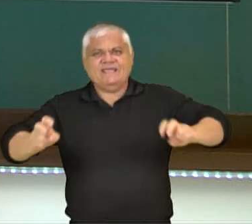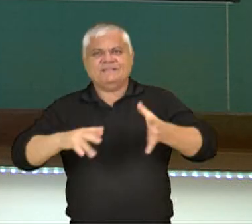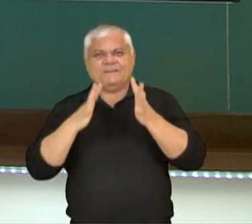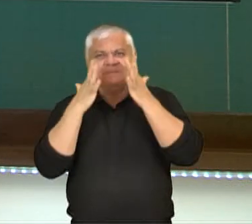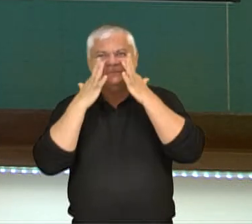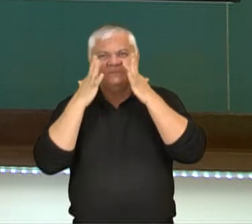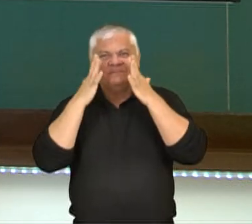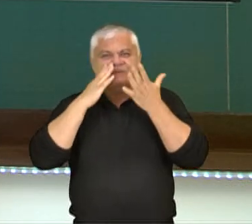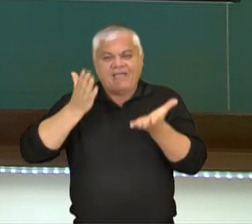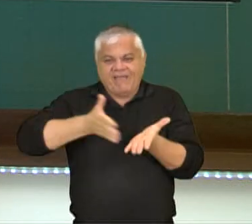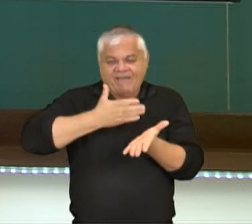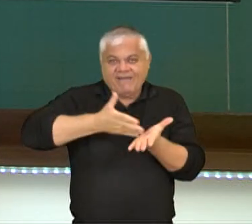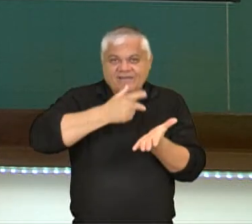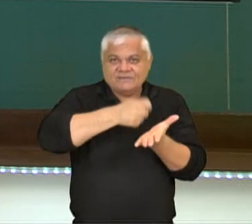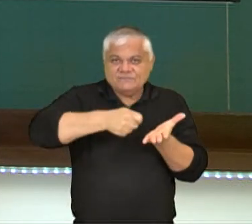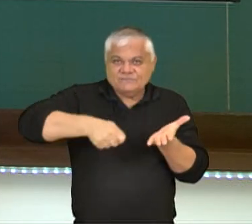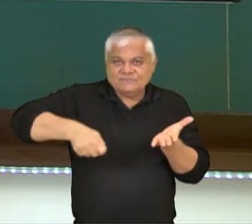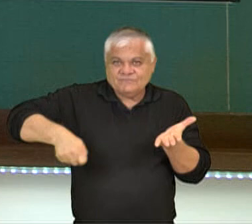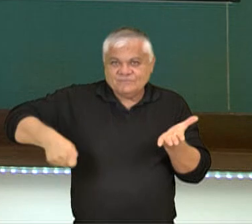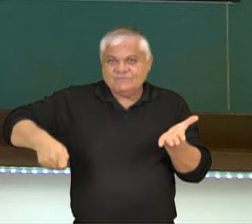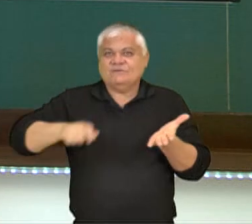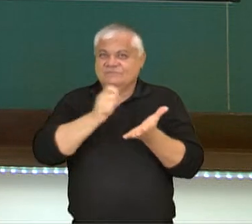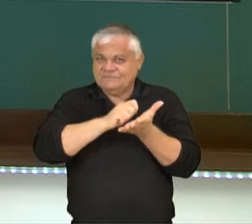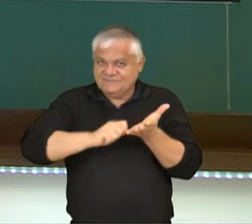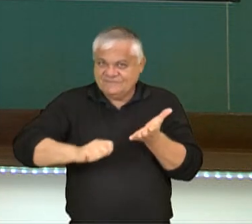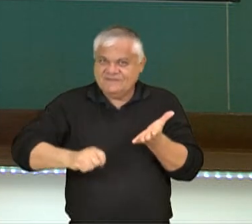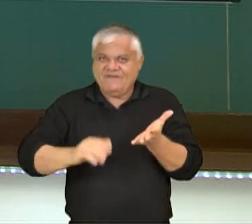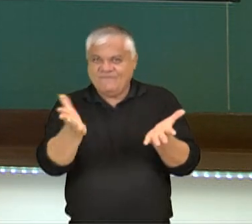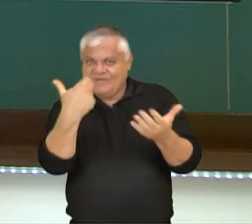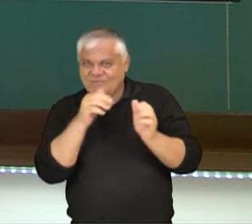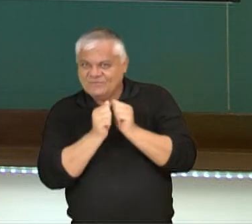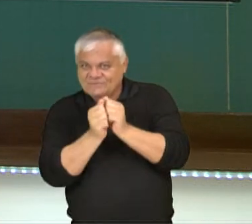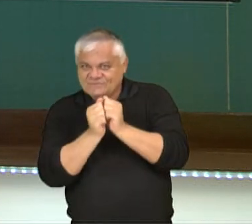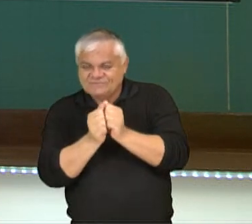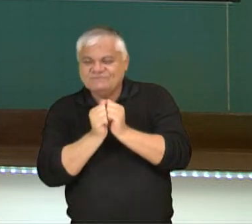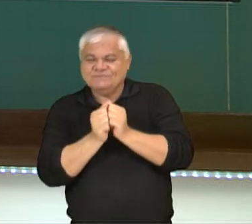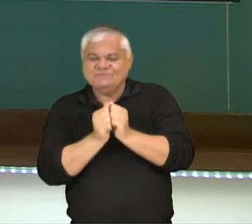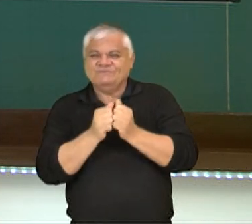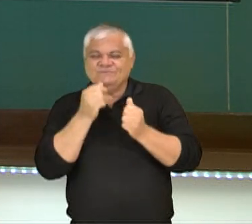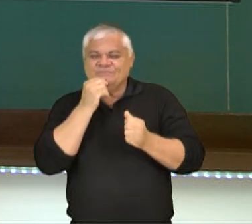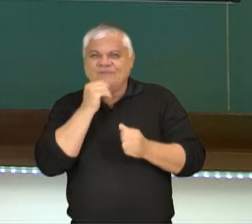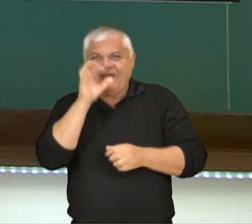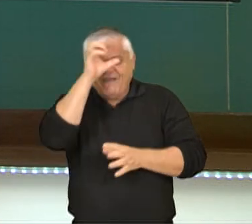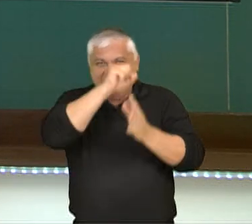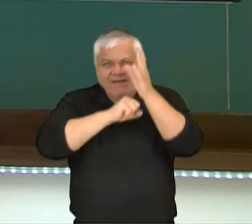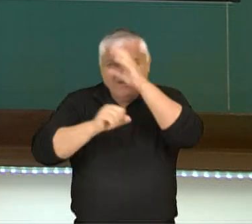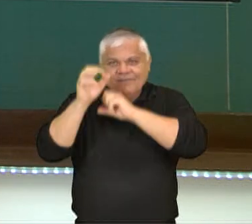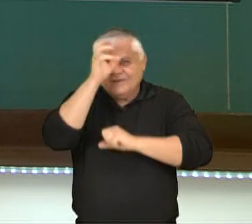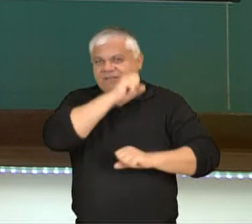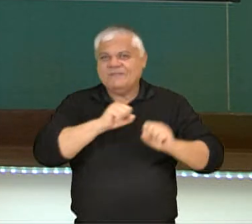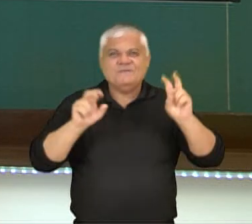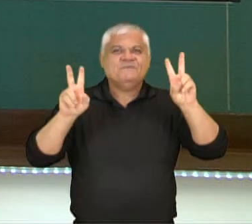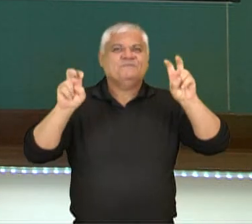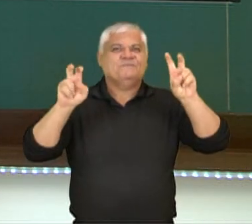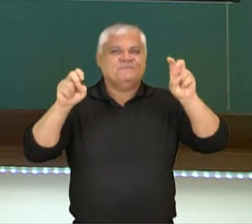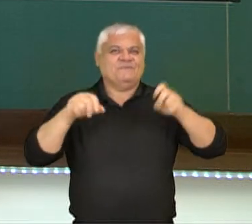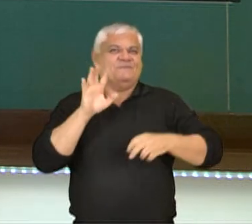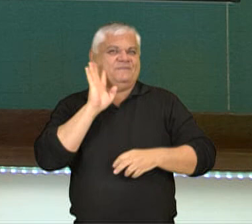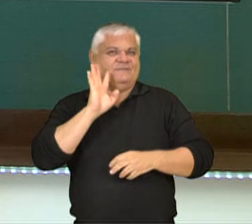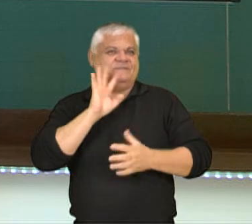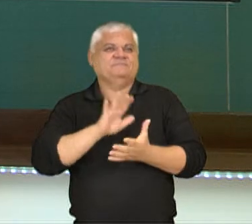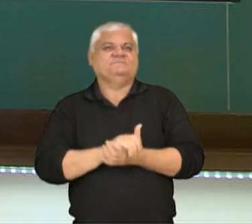abre o teu caderno de ciências. Vamos fazer algumas anotações e vamos juntos, então, mergulhar, então, nesse assunto muito